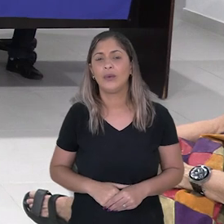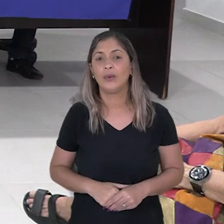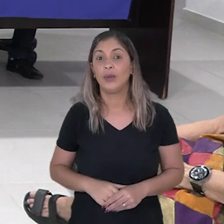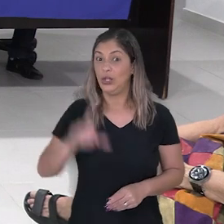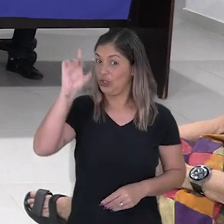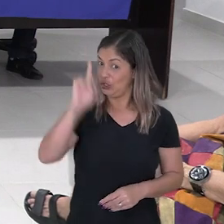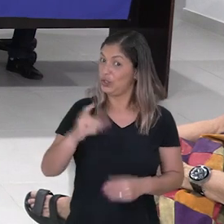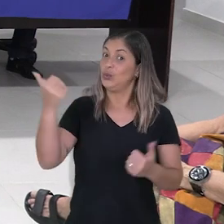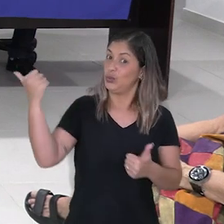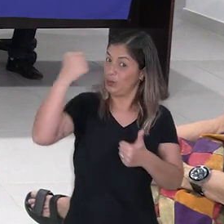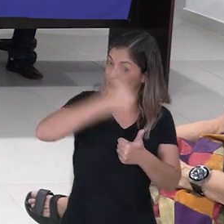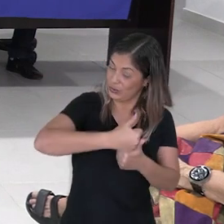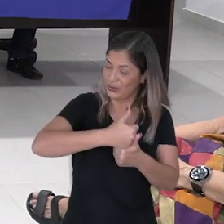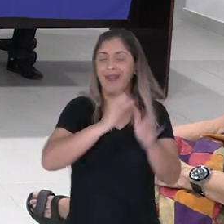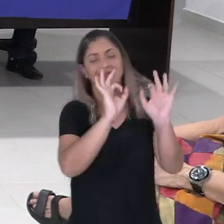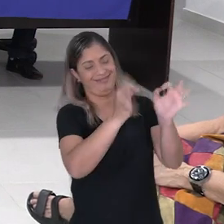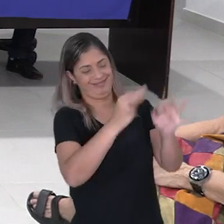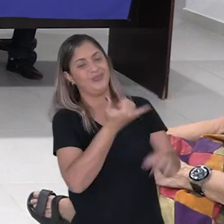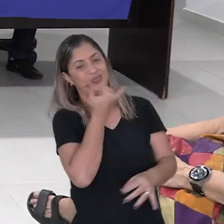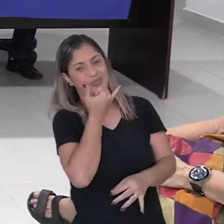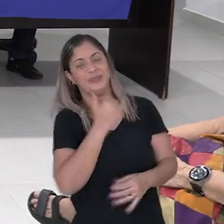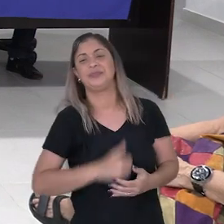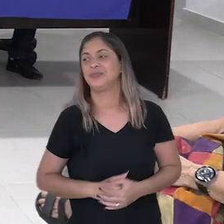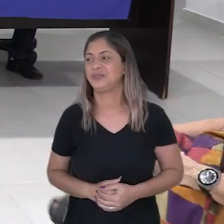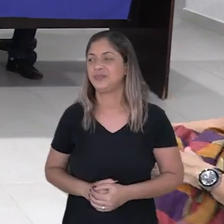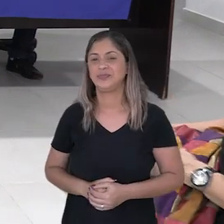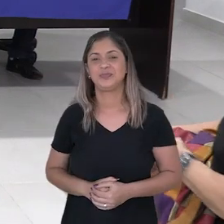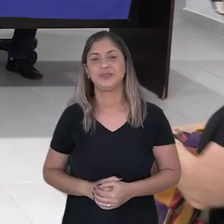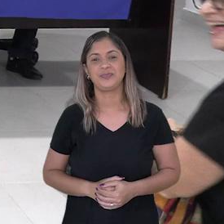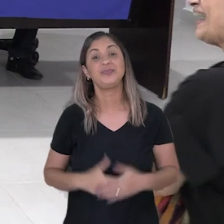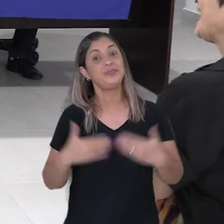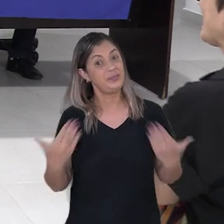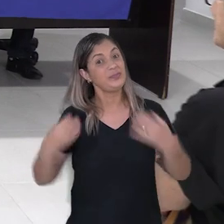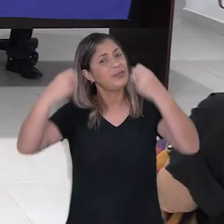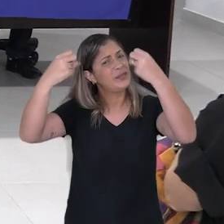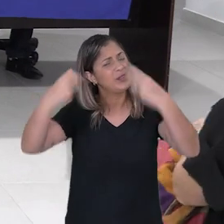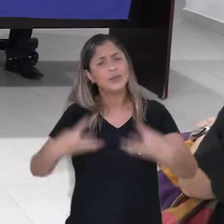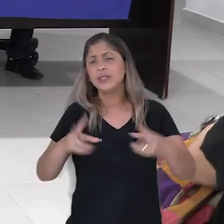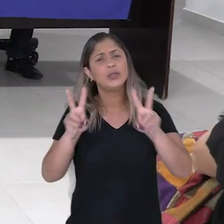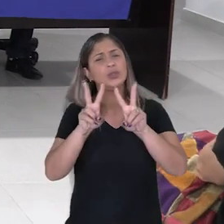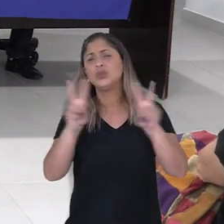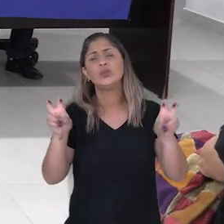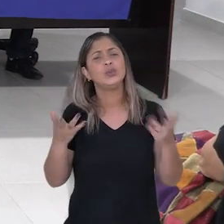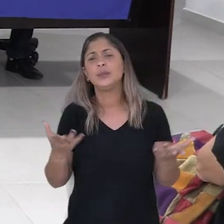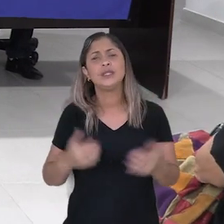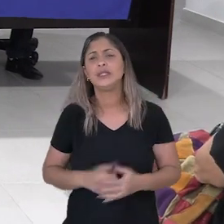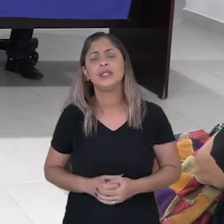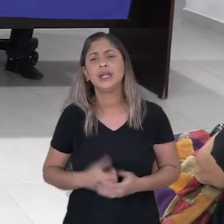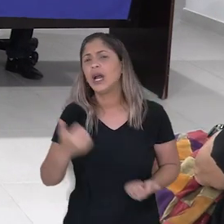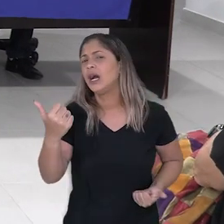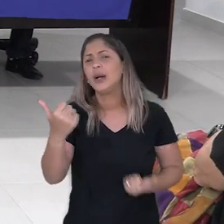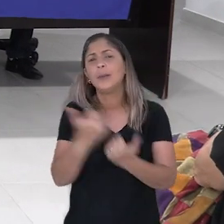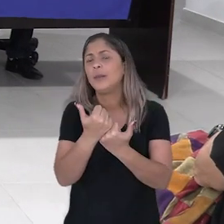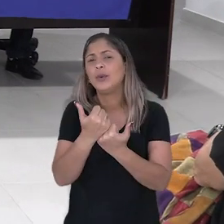Diretor substituto, tá certo. Então, ele vai falar um pouquinho sobre o